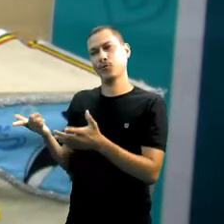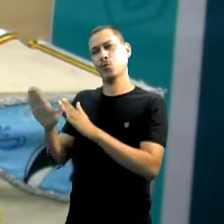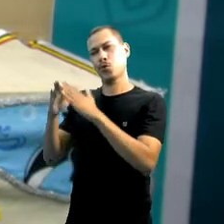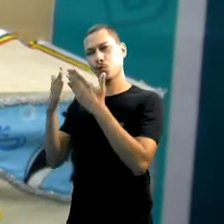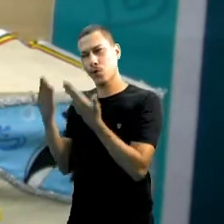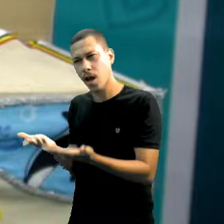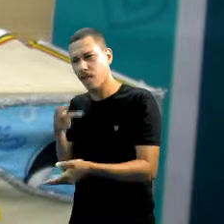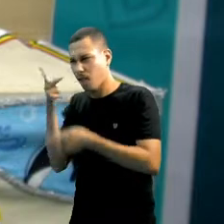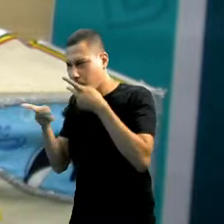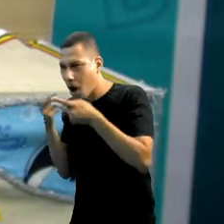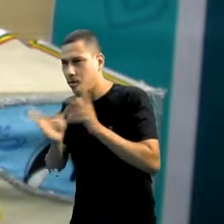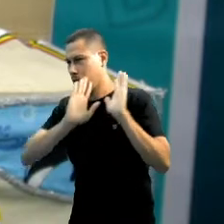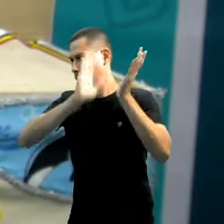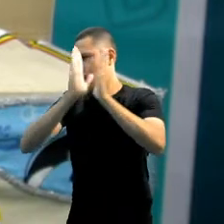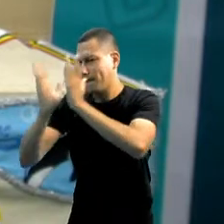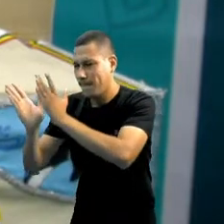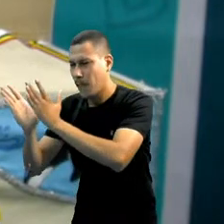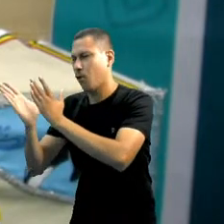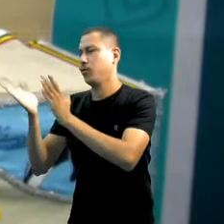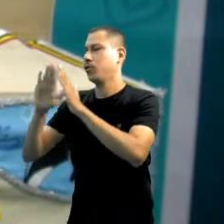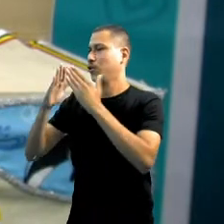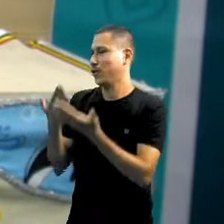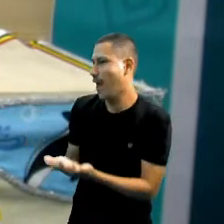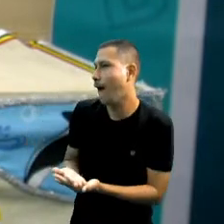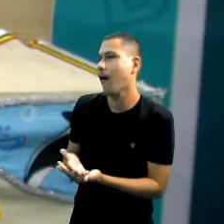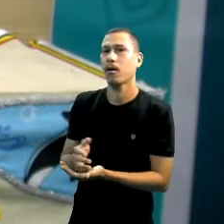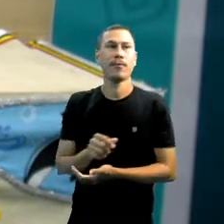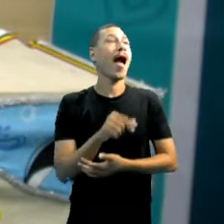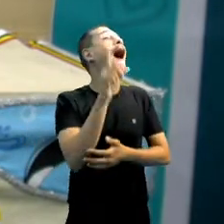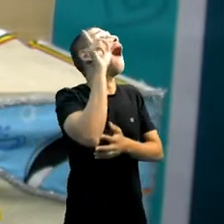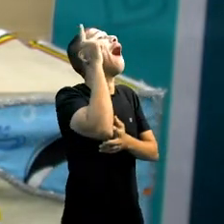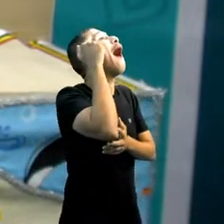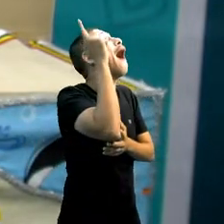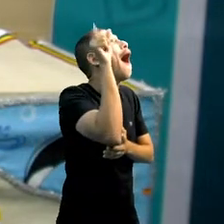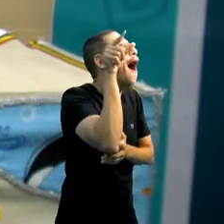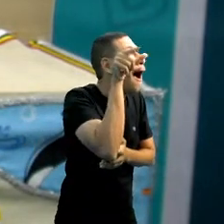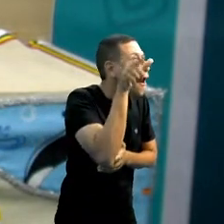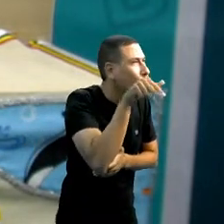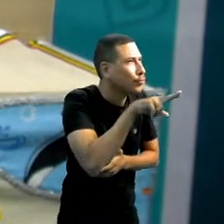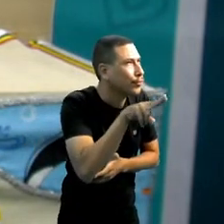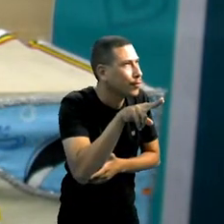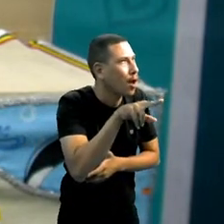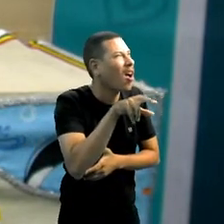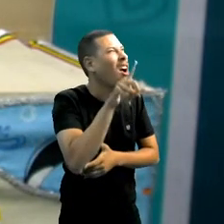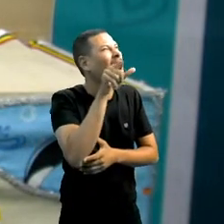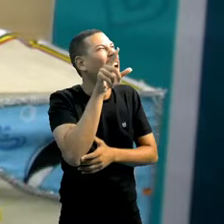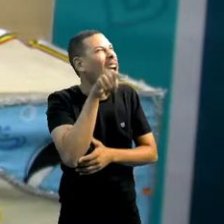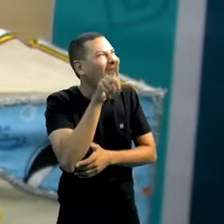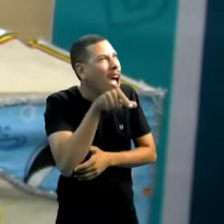aqui, na biblioteca que Tia Lê tá contando, como é o nome da pessoa que cuida? É a